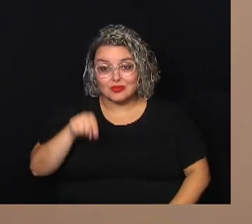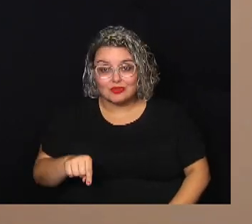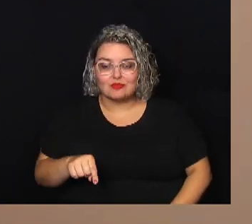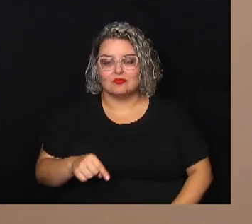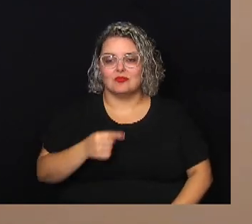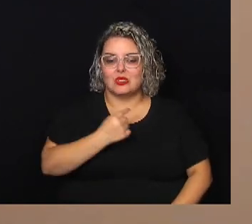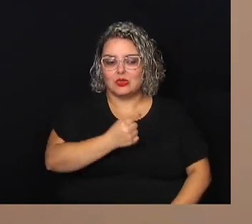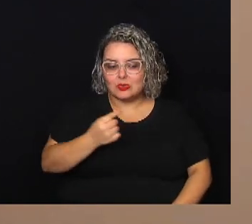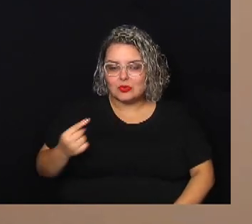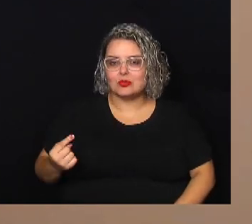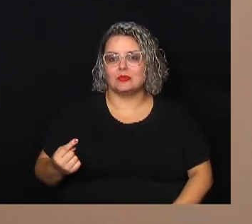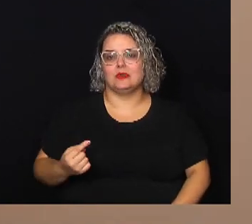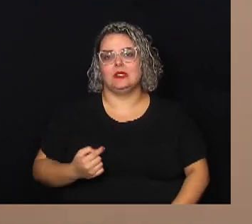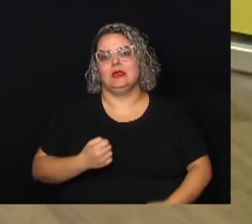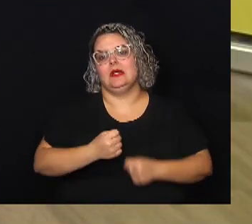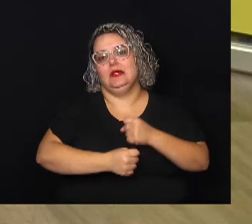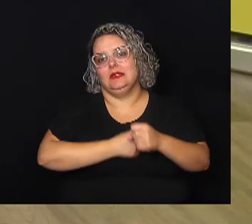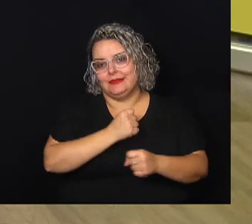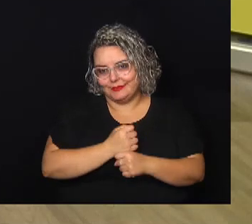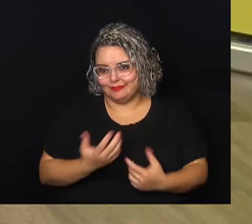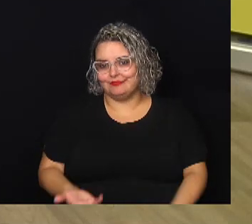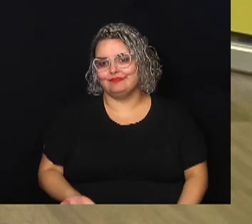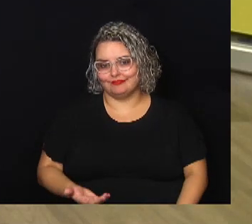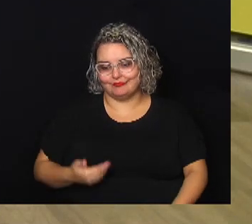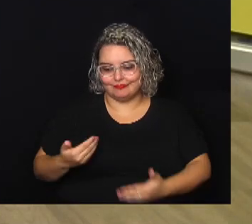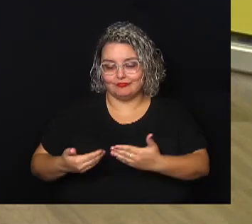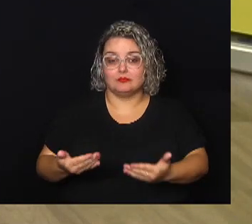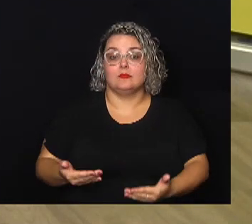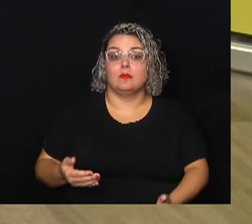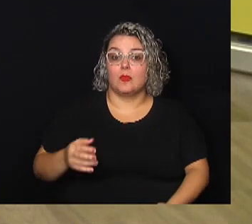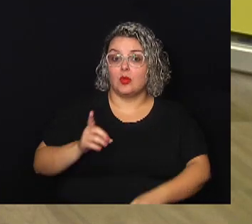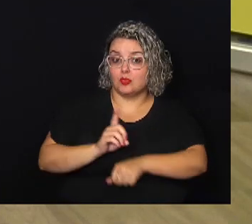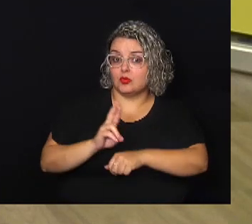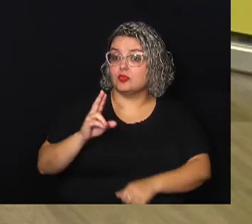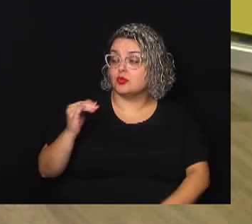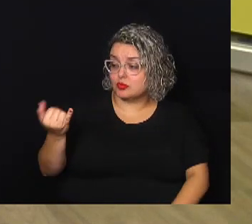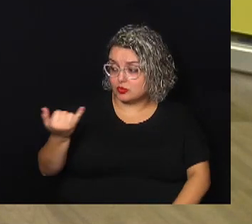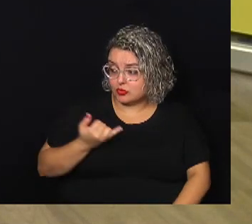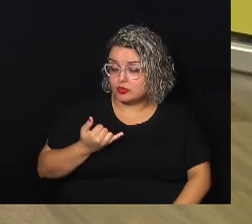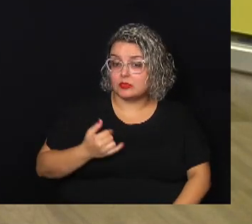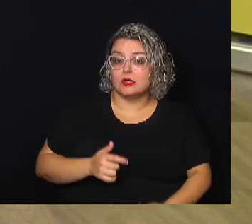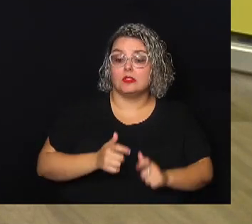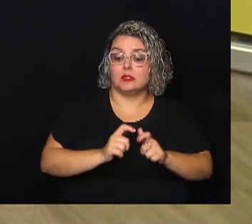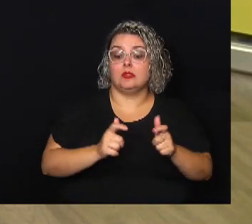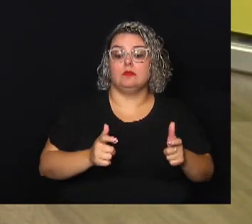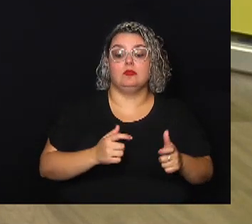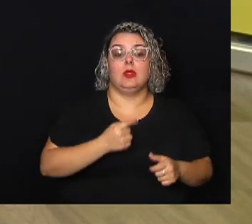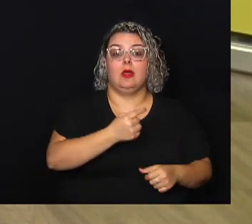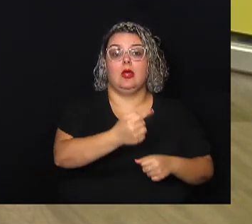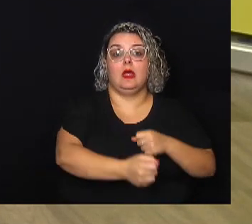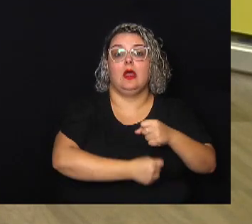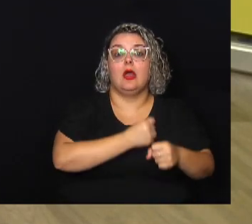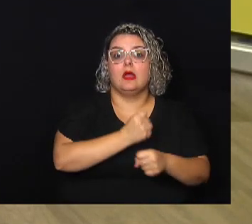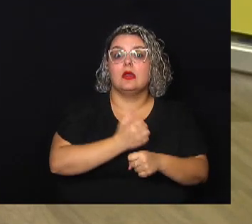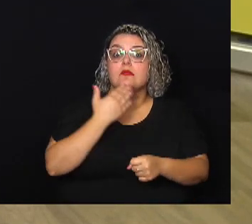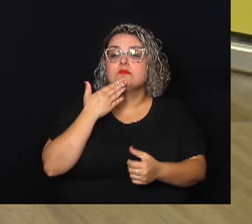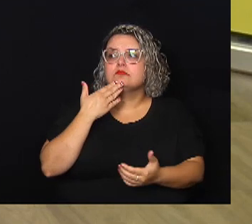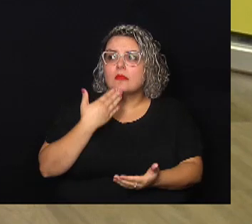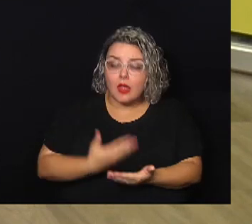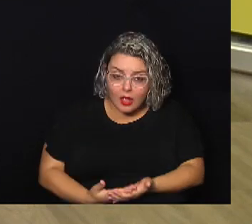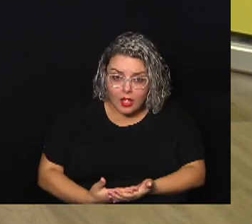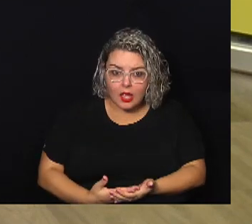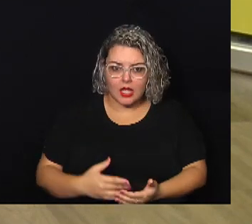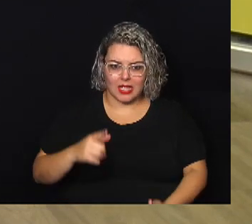anos? Doutor, o senhor citou aí, né? Está tendo um aumento de ano para ano, isso assusta. Existe